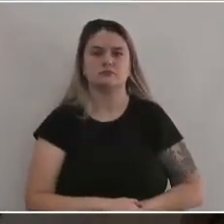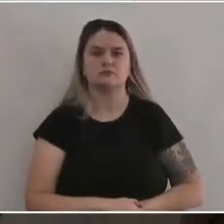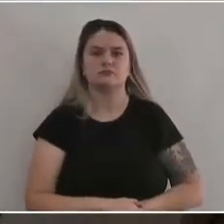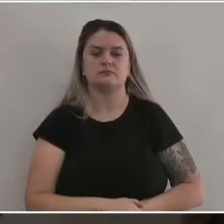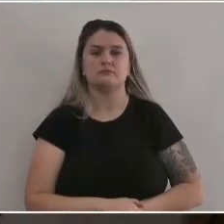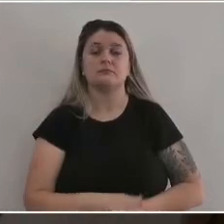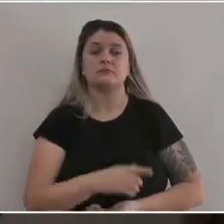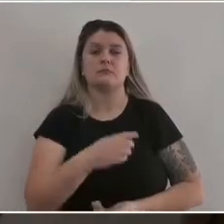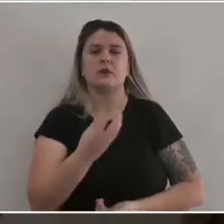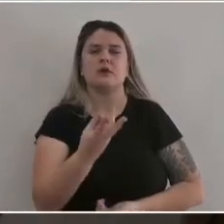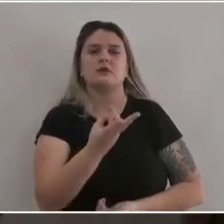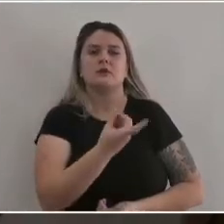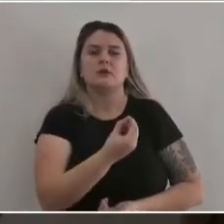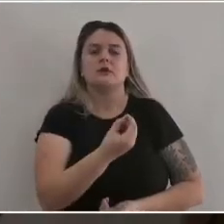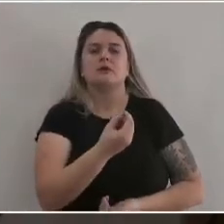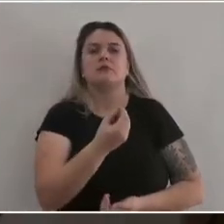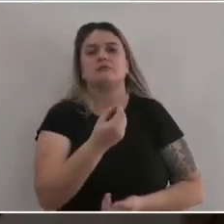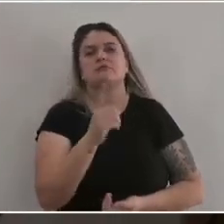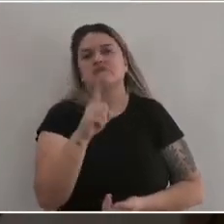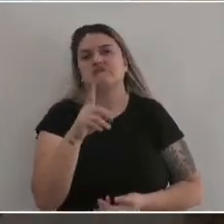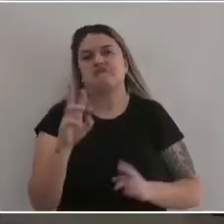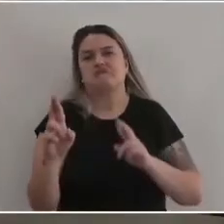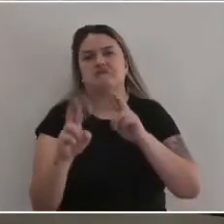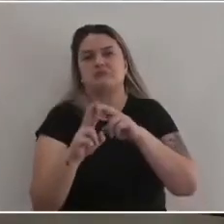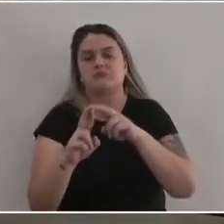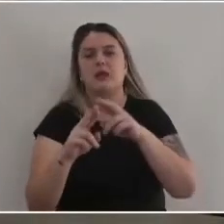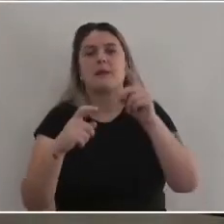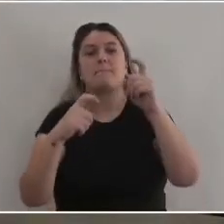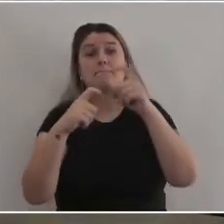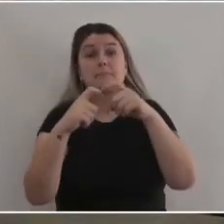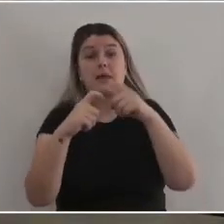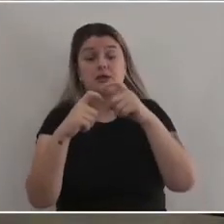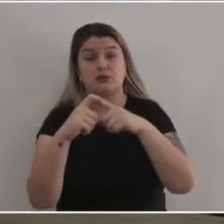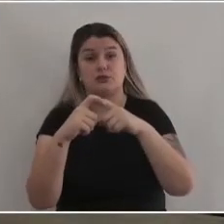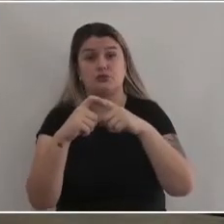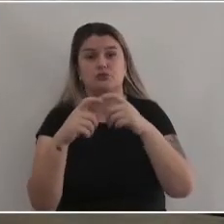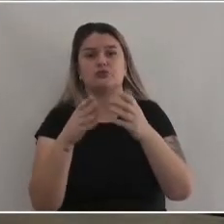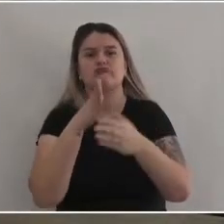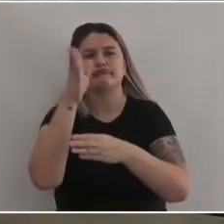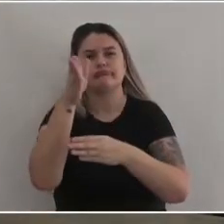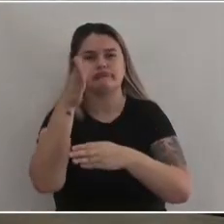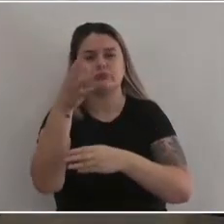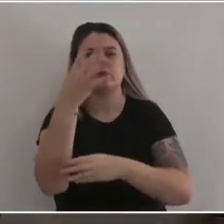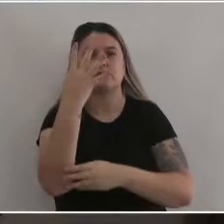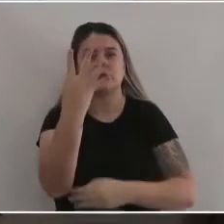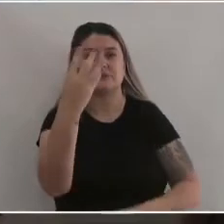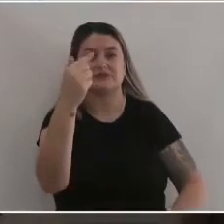Aqui alguns números referentes a consultas realizadas no terceiro quadrimestre. Foram